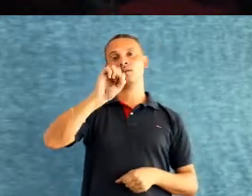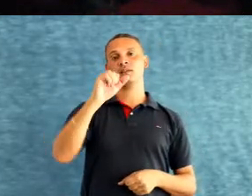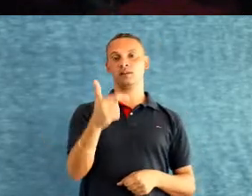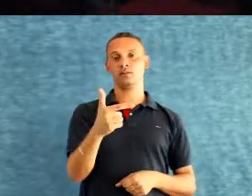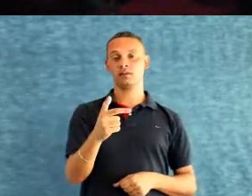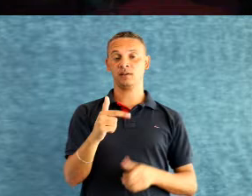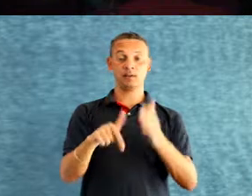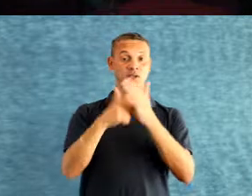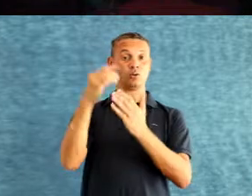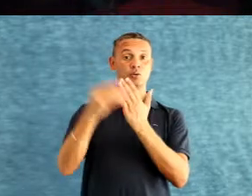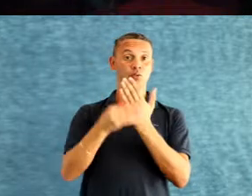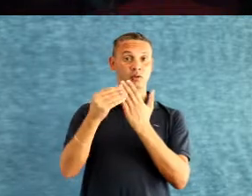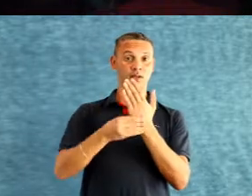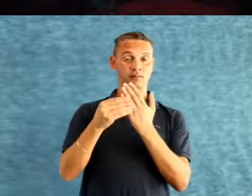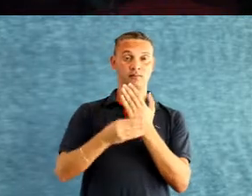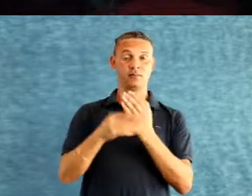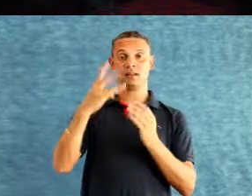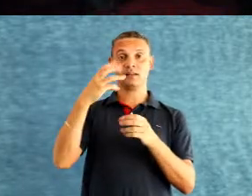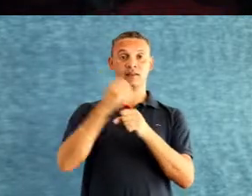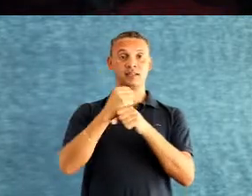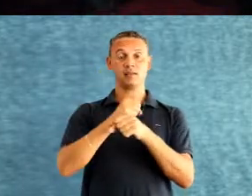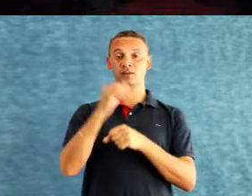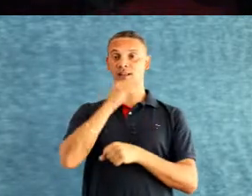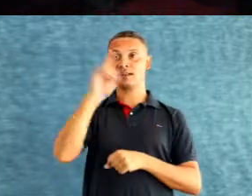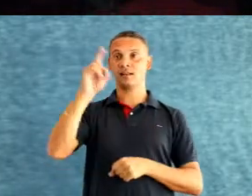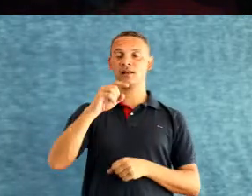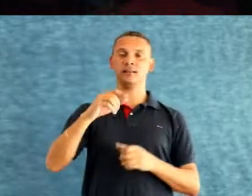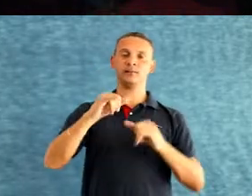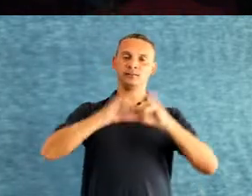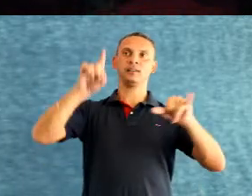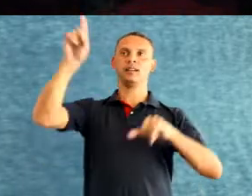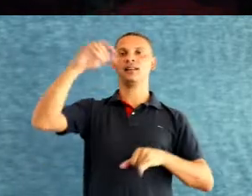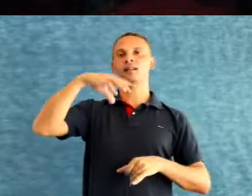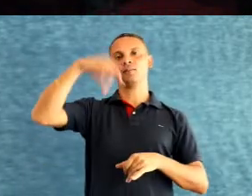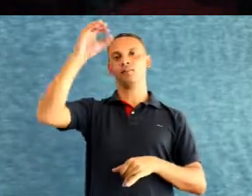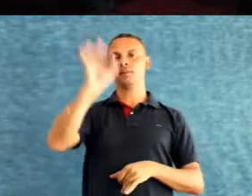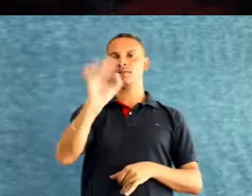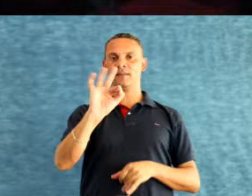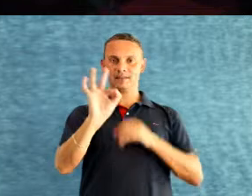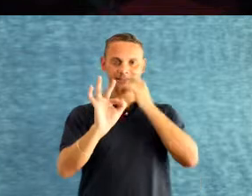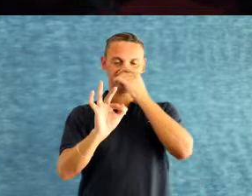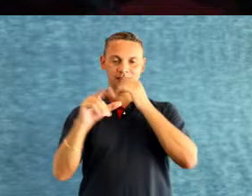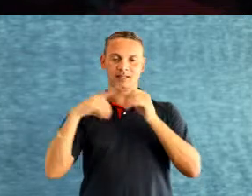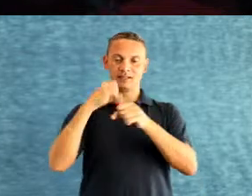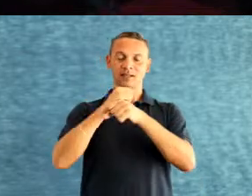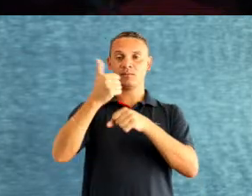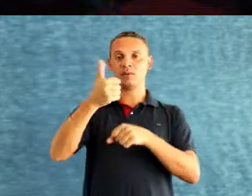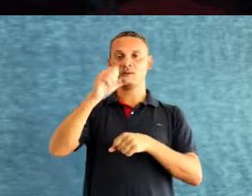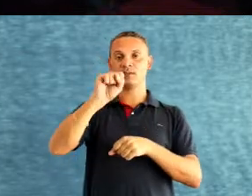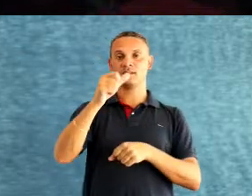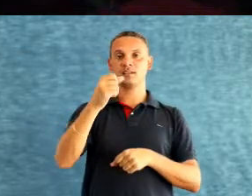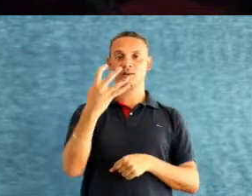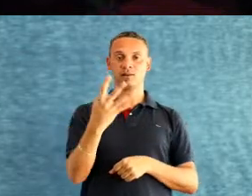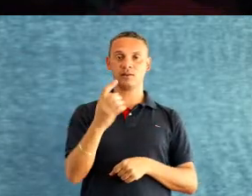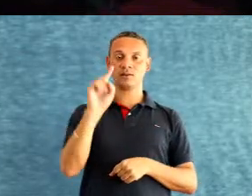também, o 3 anos na Itália, também foi publicado em Paris, em 2 volumes, em 1864 e